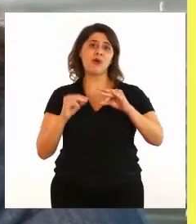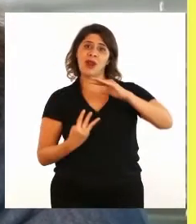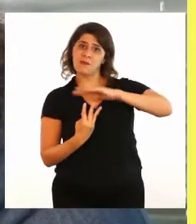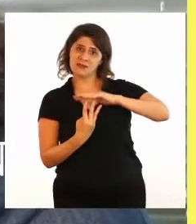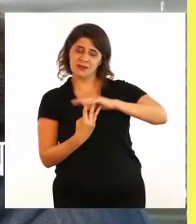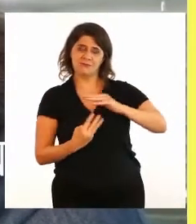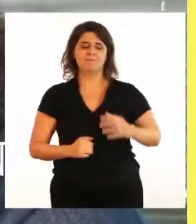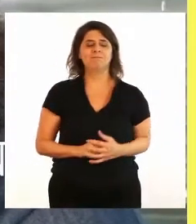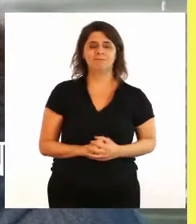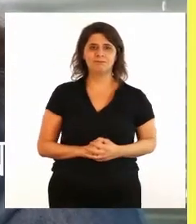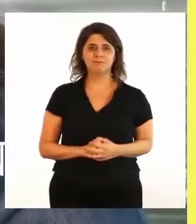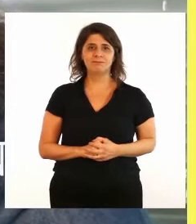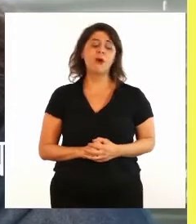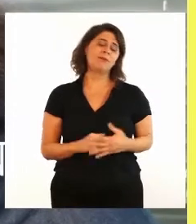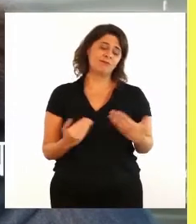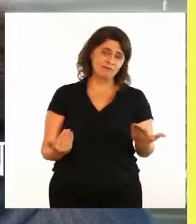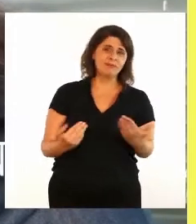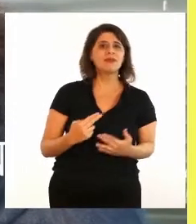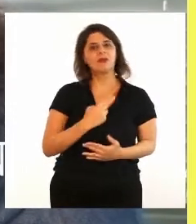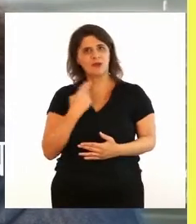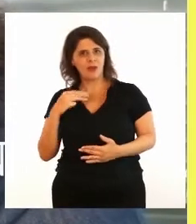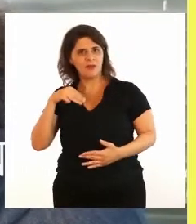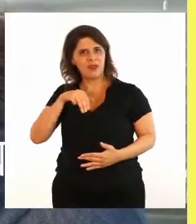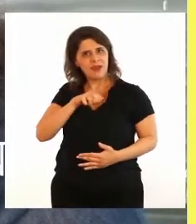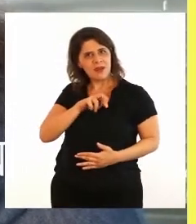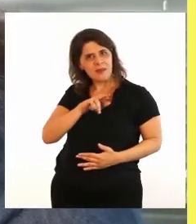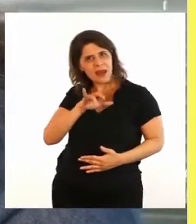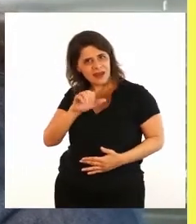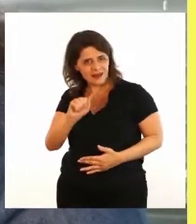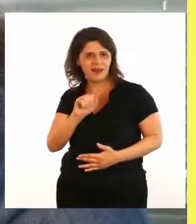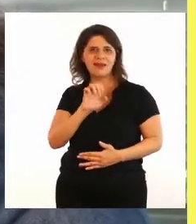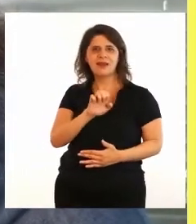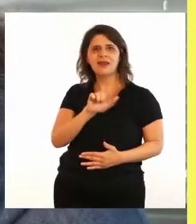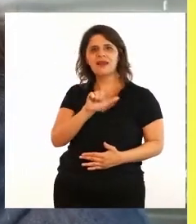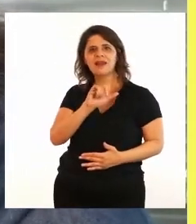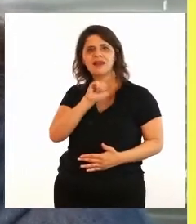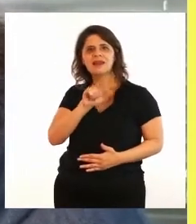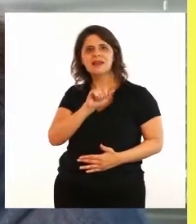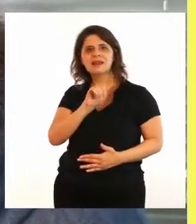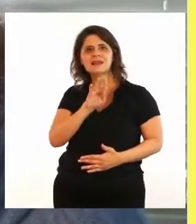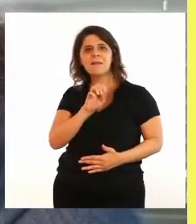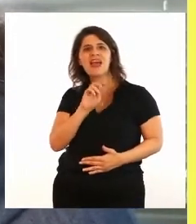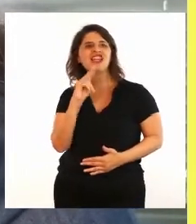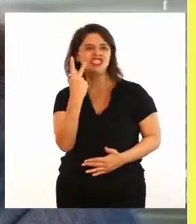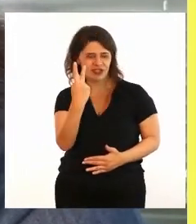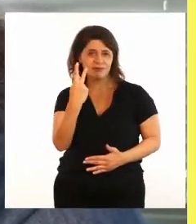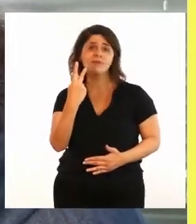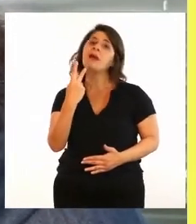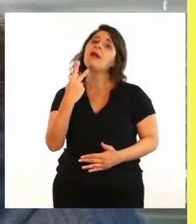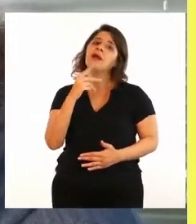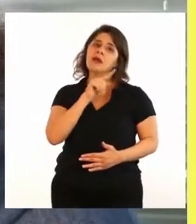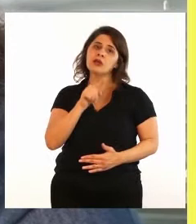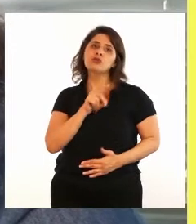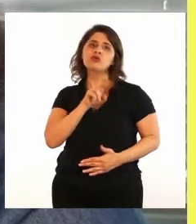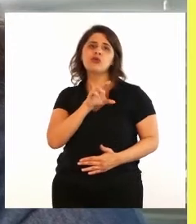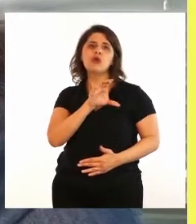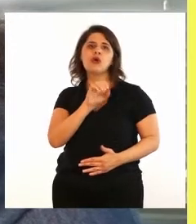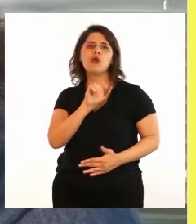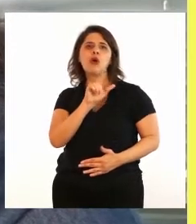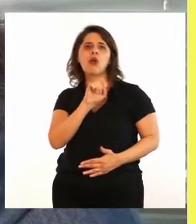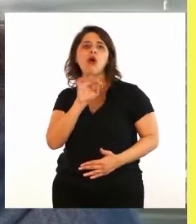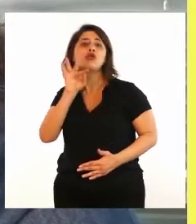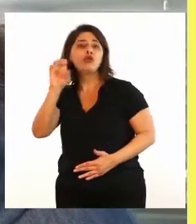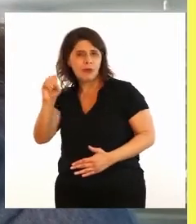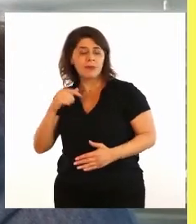Maria Elizabeth Zucolotto, especialista em meteoritos, lá do Museu Nacional da Universidade Federal do